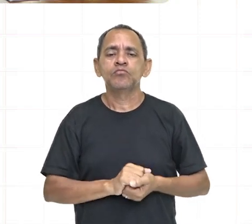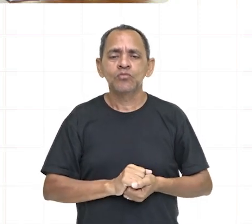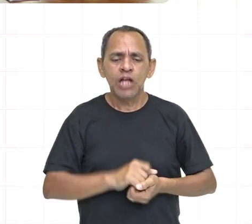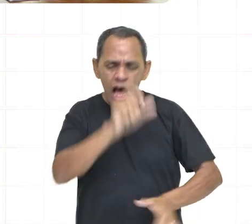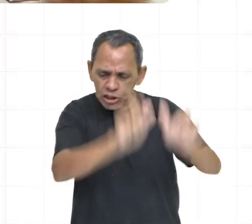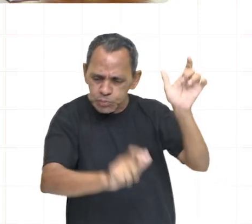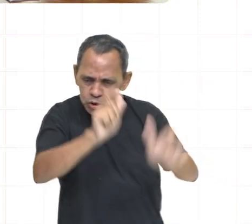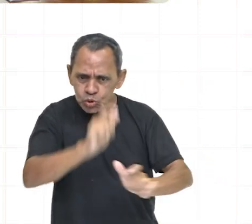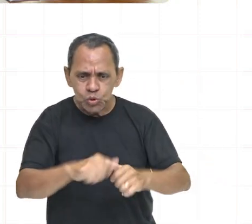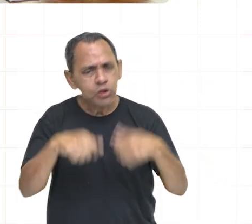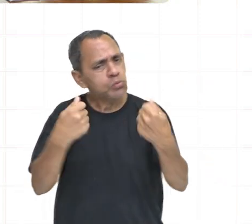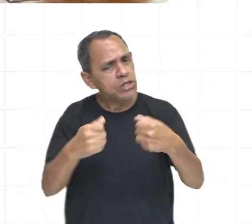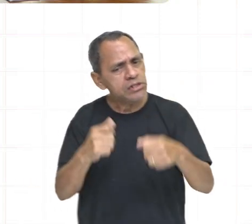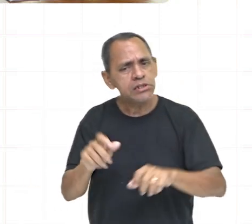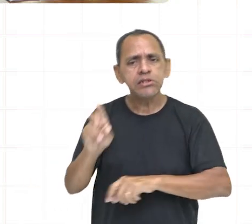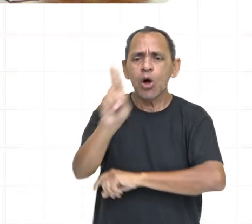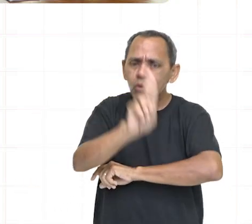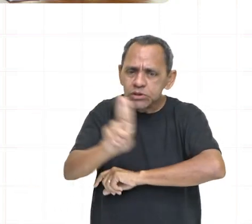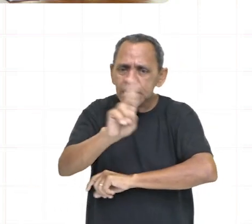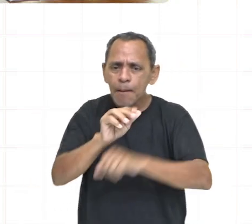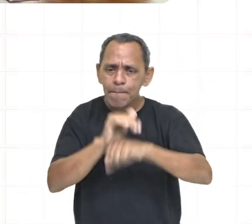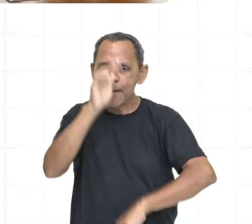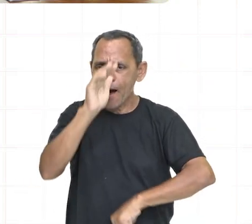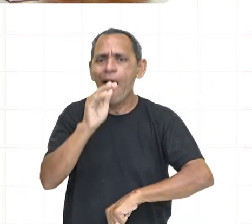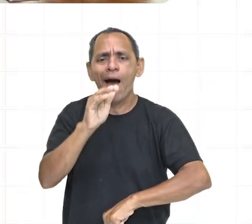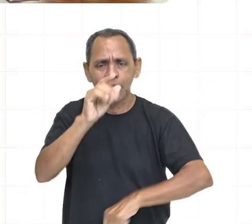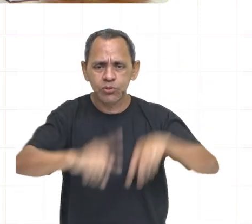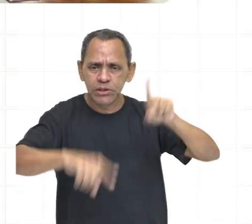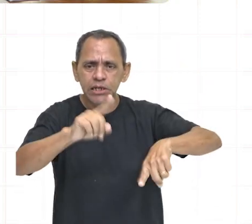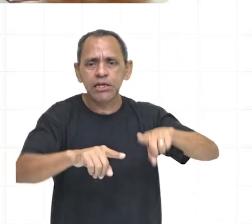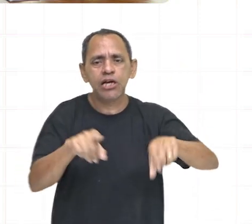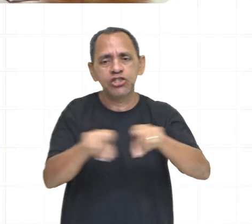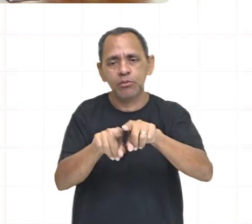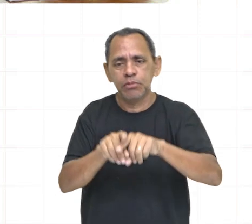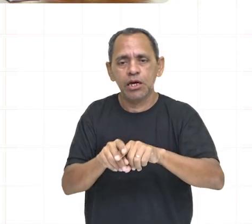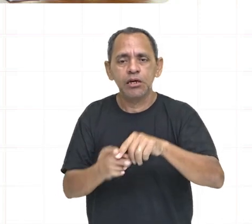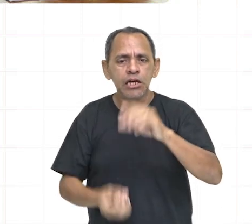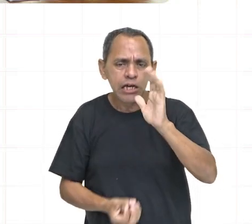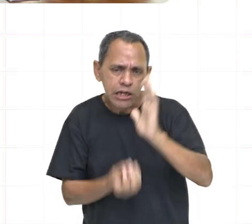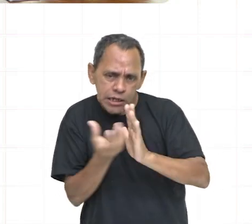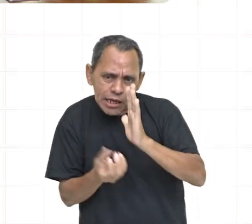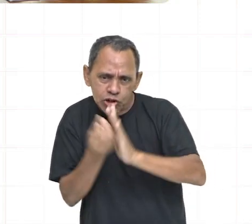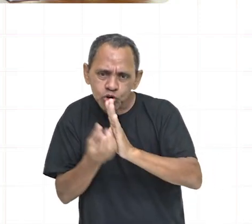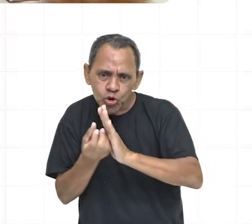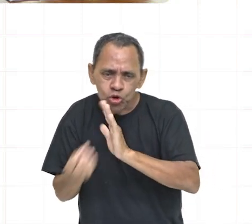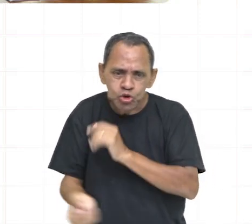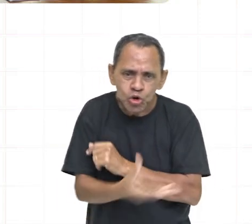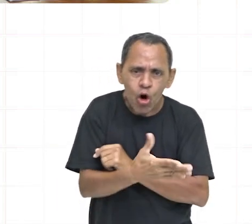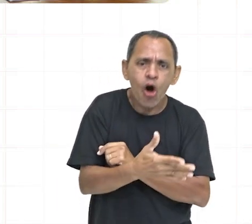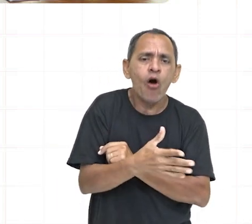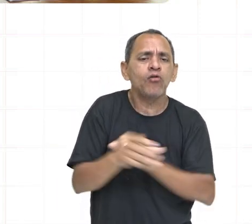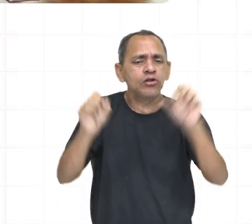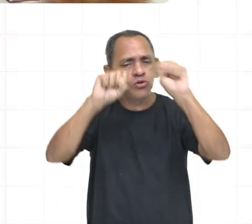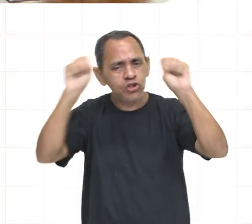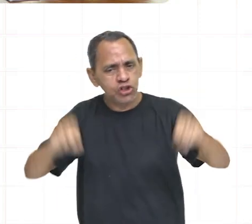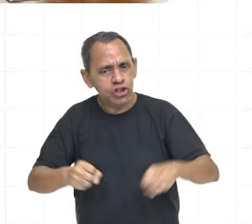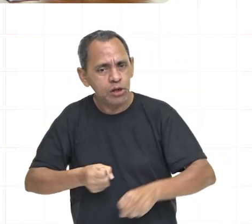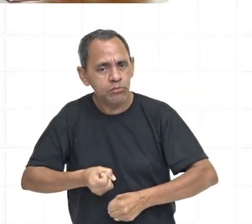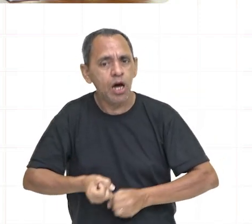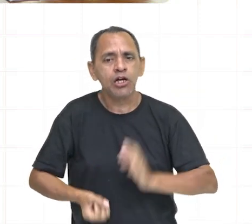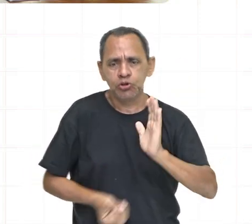que a gente consuma mais. Há também inovações no sistema produtivo, tanto na indústria quanto